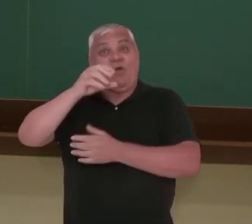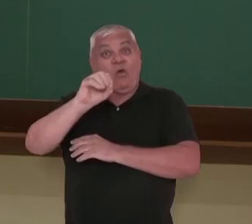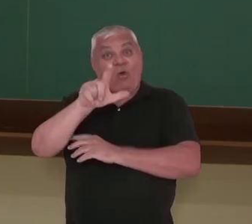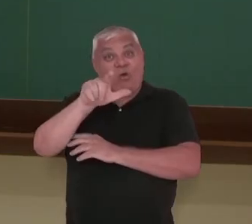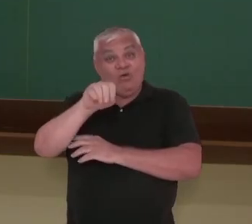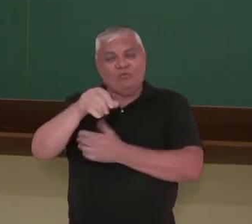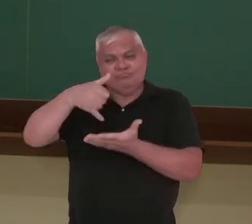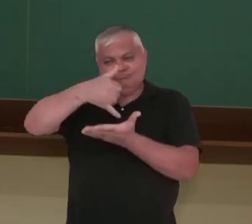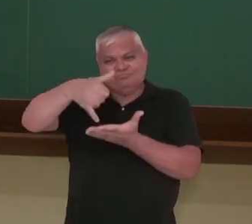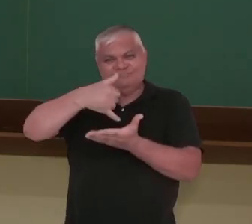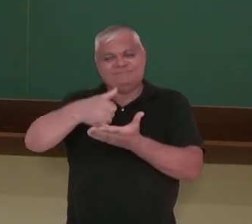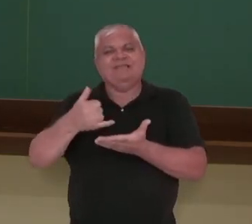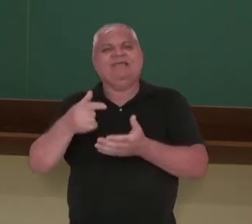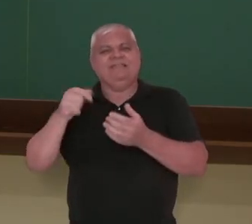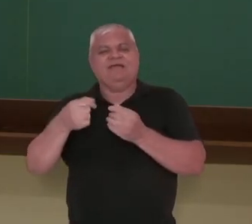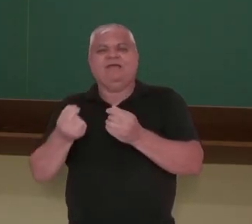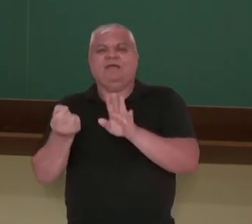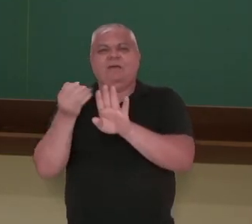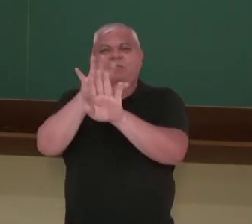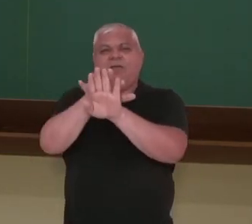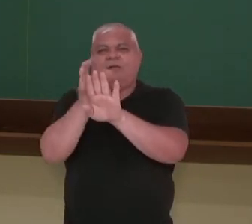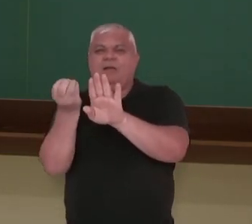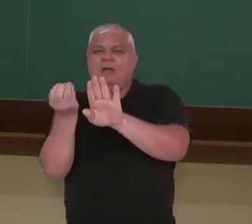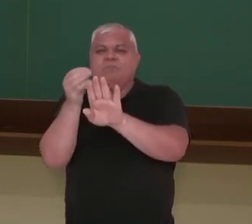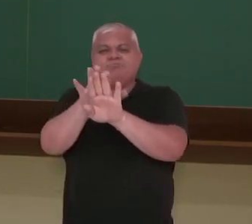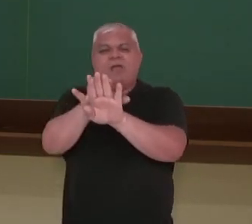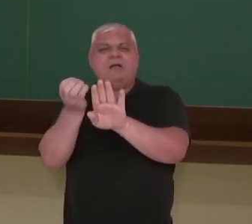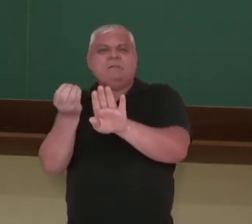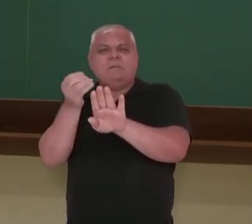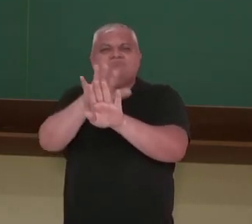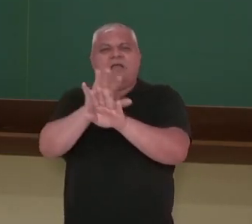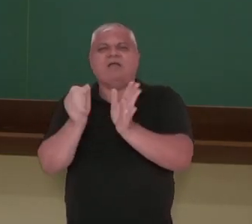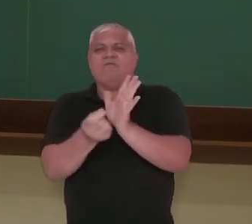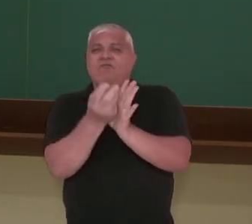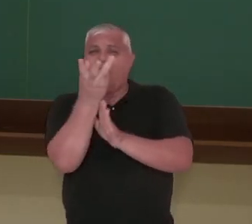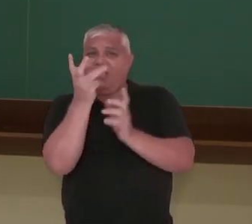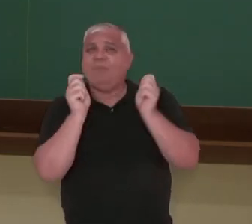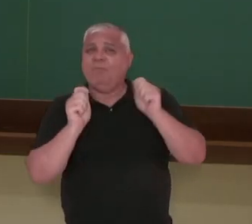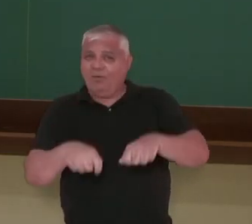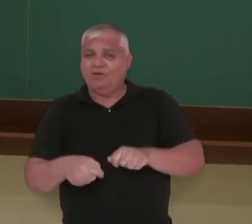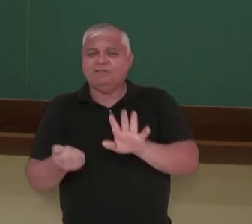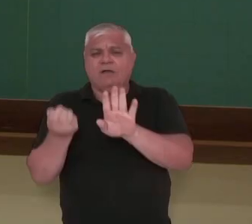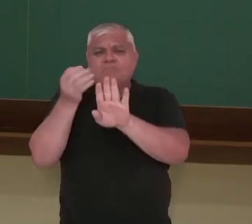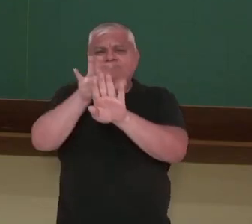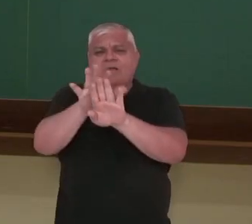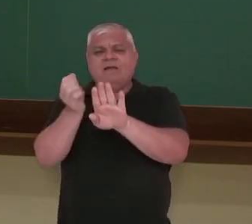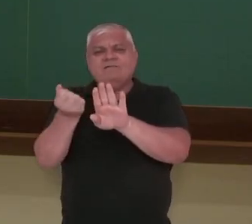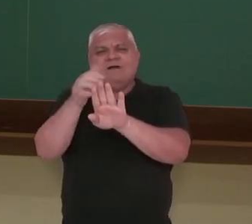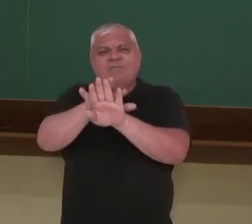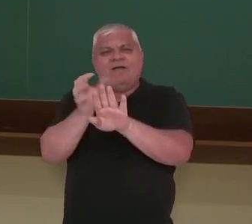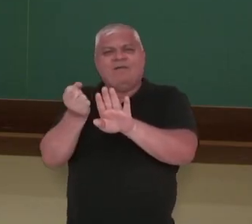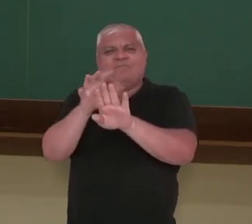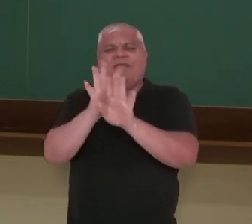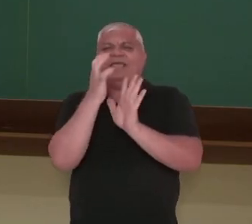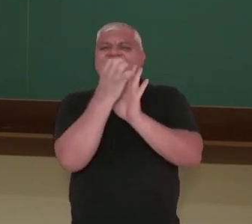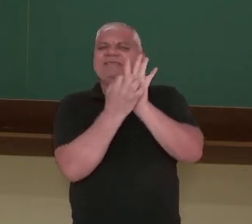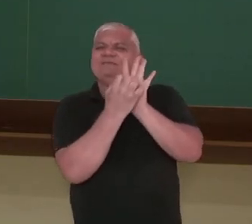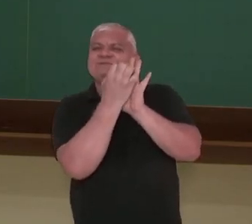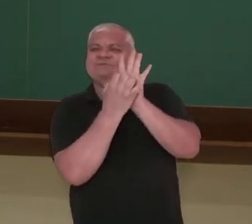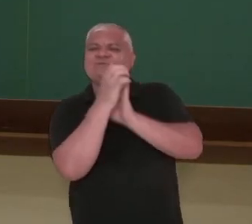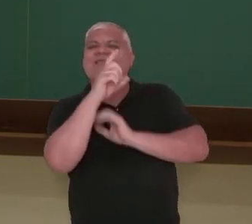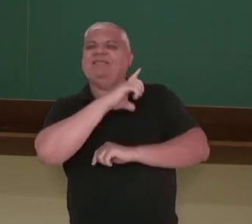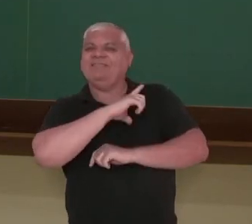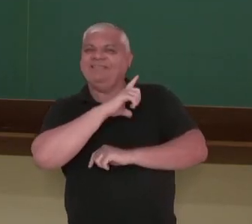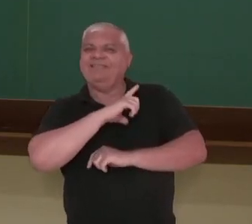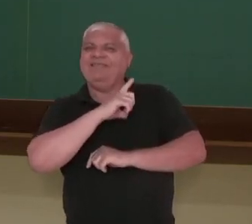com camadas, ou seja, secou, pode fazer uma camada em cima e impasto. O impasto significa aquela pintura com textura. Eu posso utilizar e